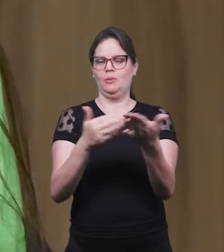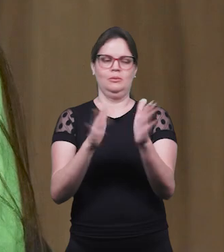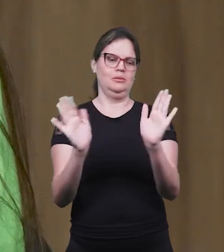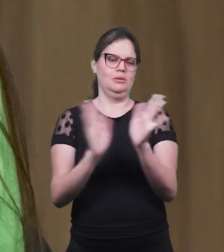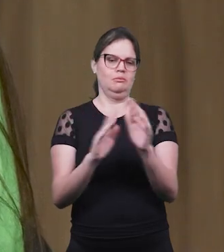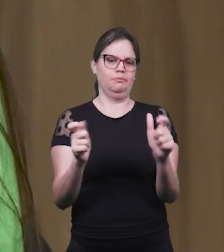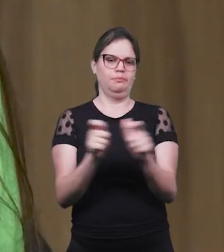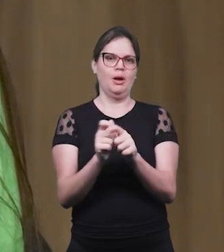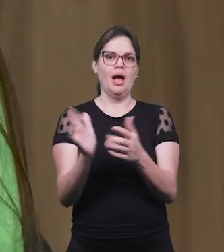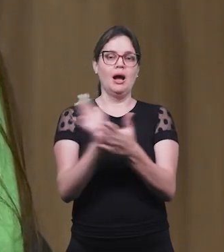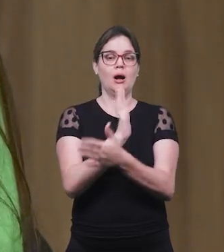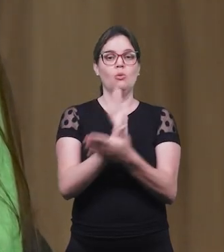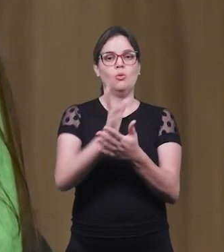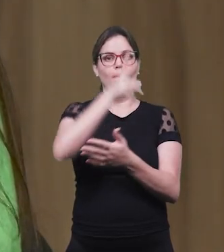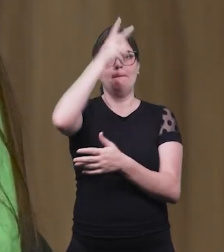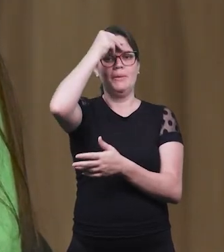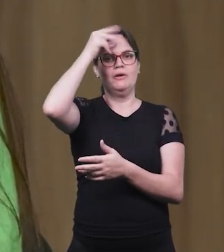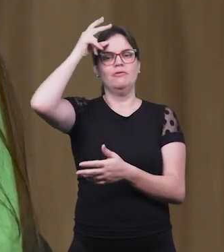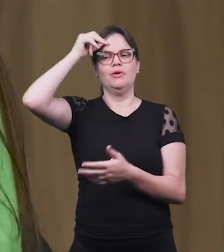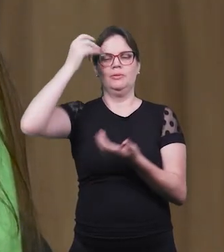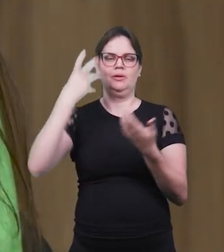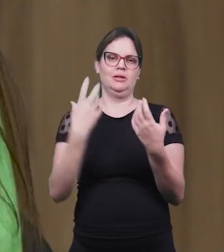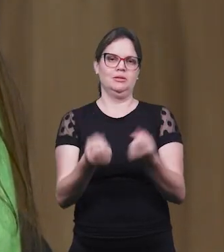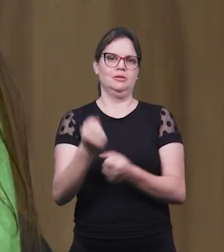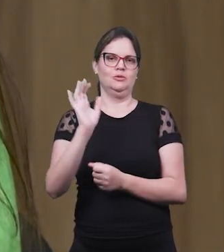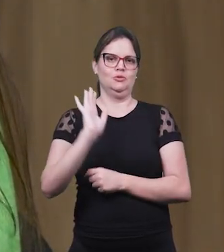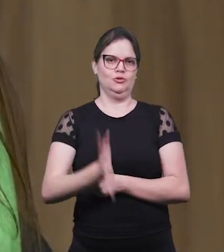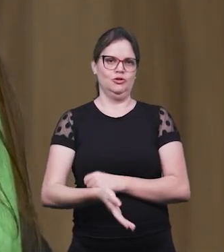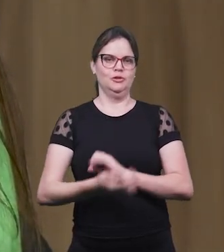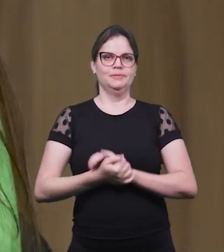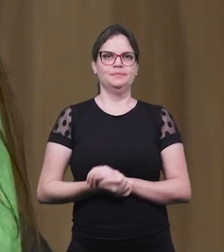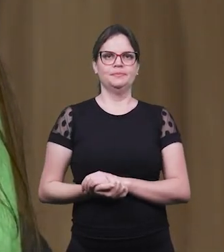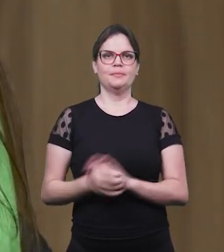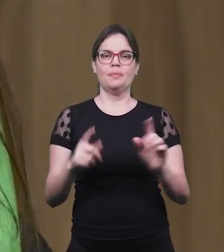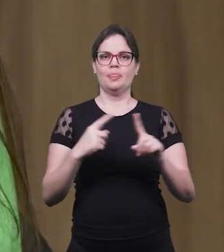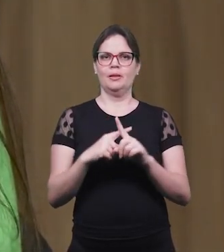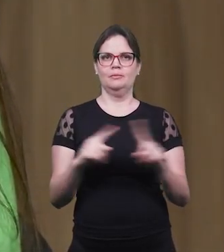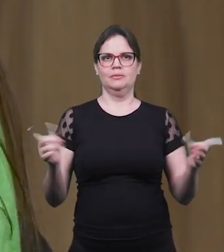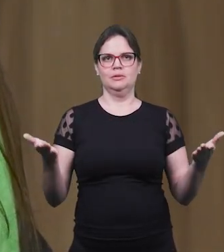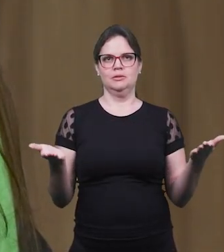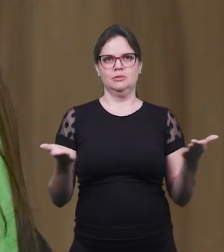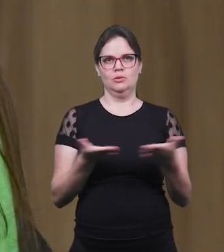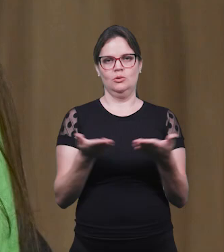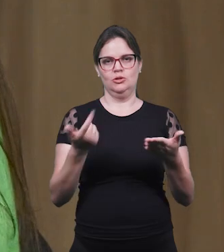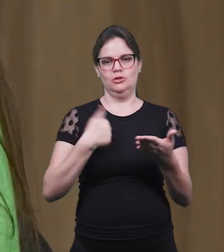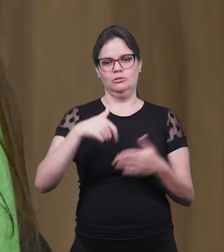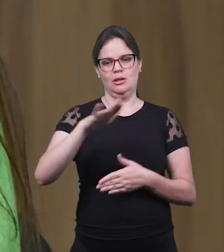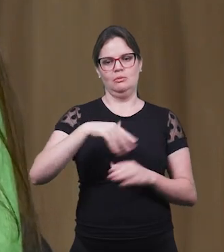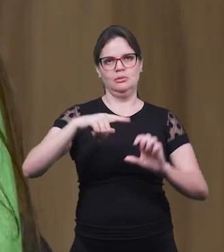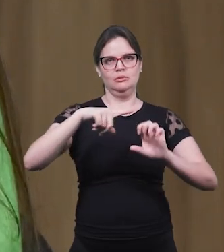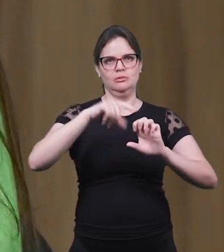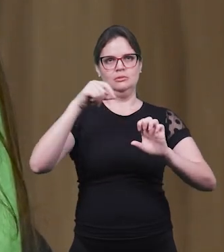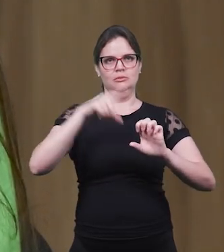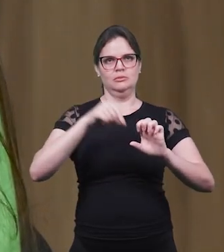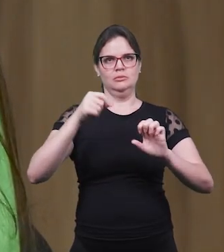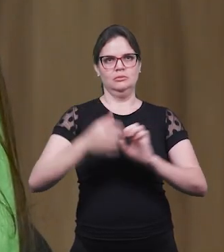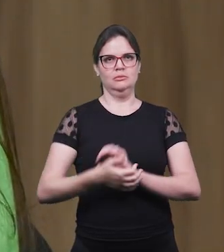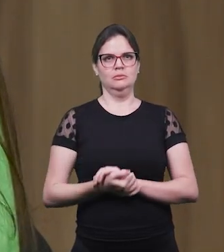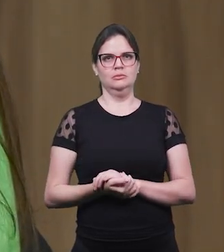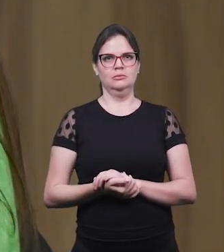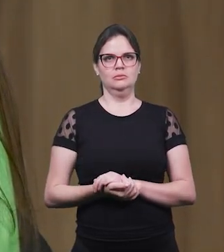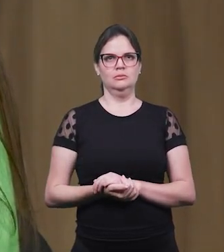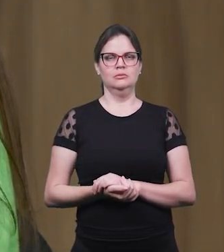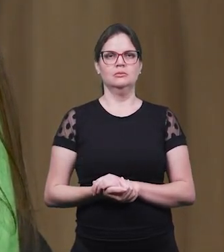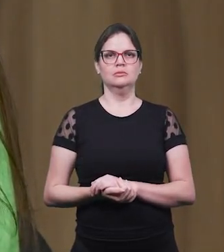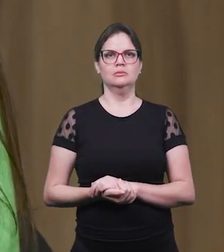trabalhada. Algumas prefeituras já aderiram, né? Então, hoje, como eu empreendendo na